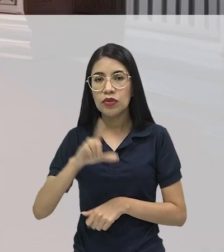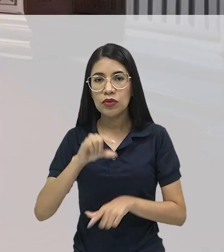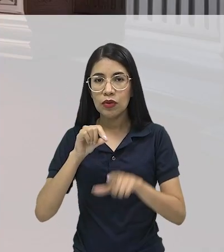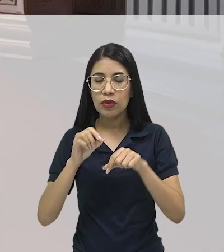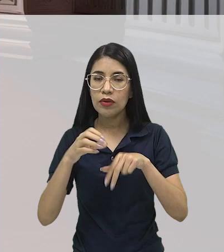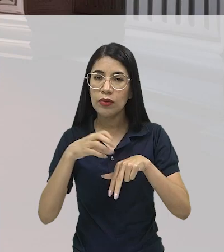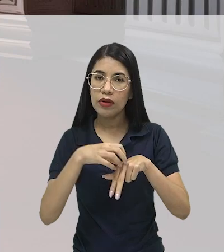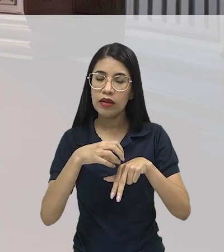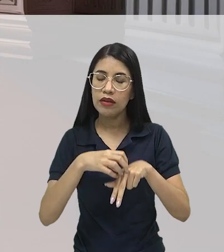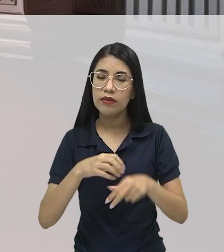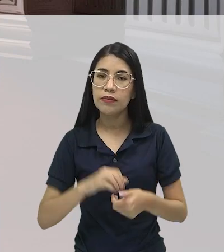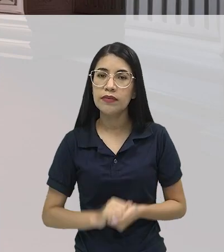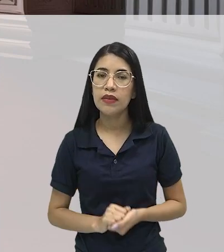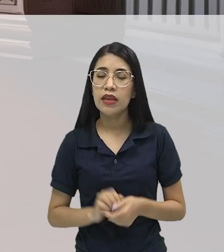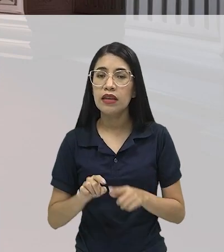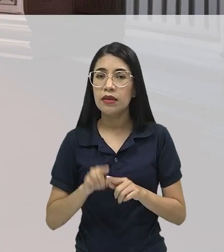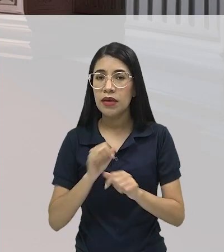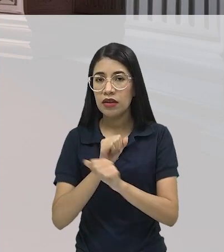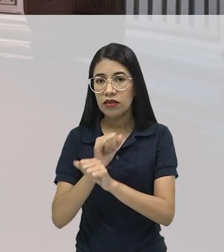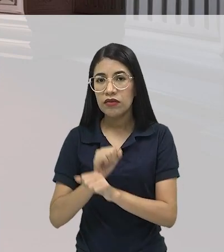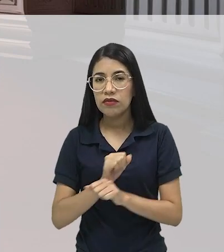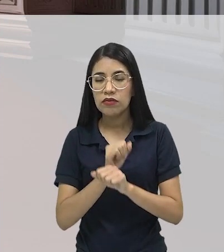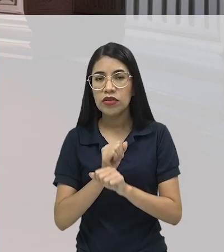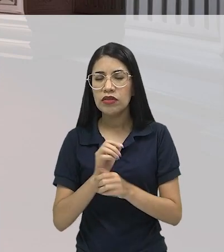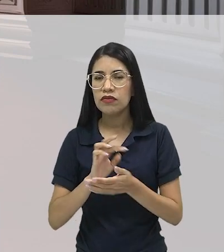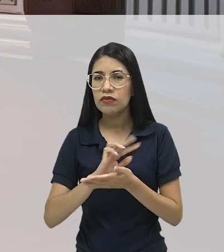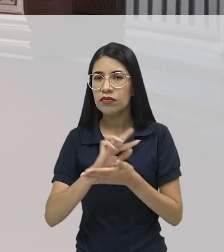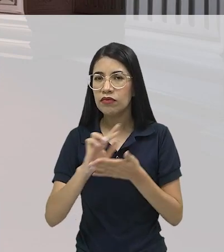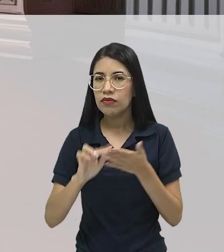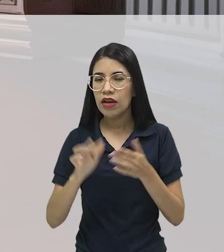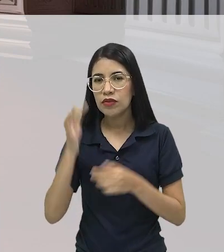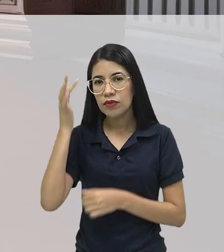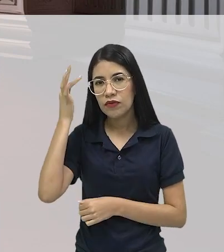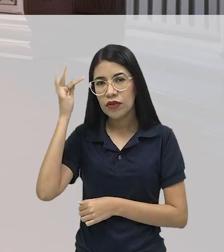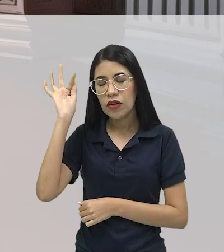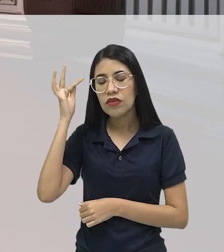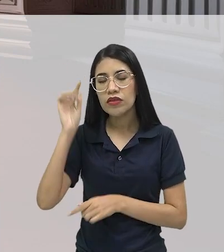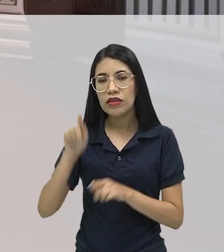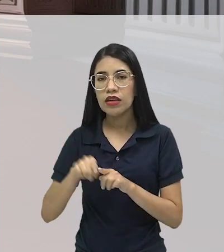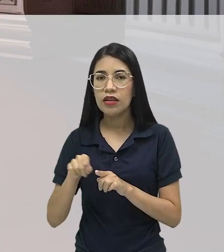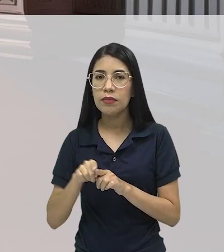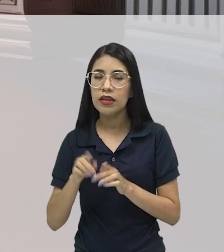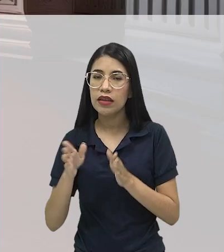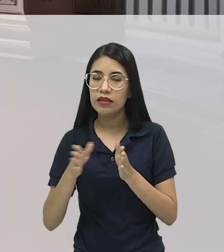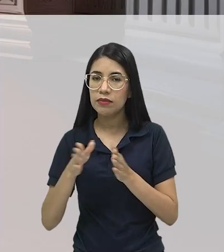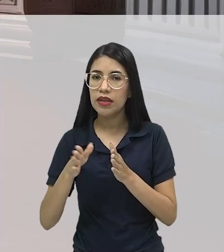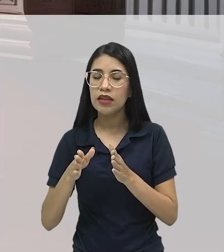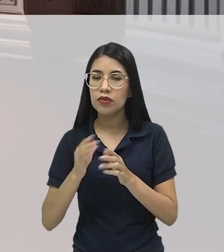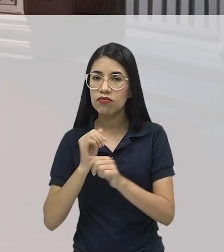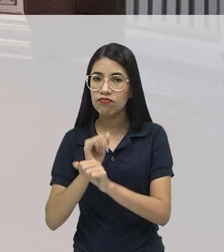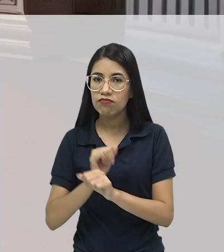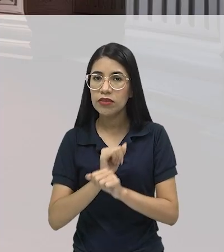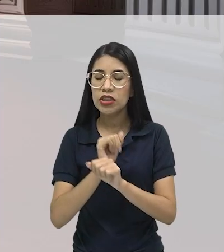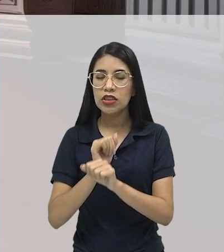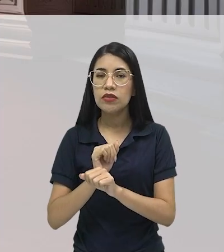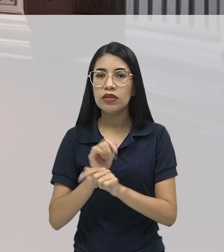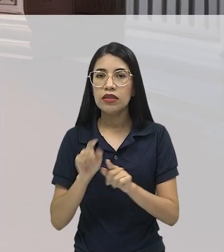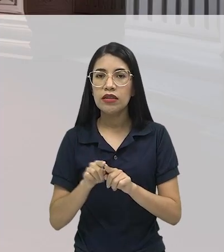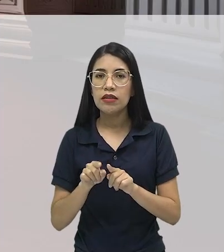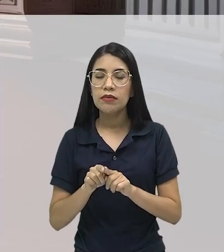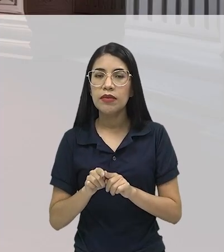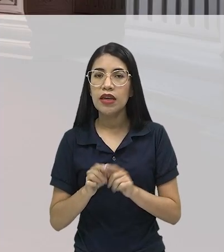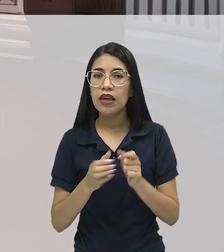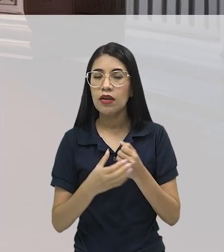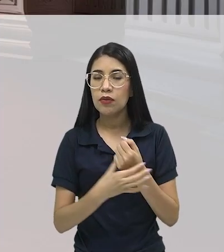governarem e que era defendido por diversos pensadores, tá bom? Daquele momento, que defendiam então os teóricos